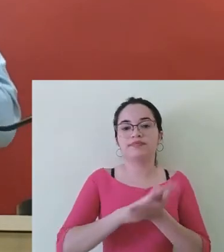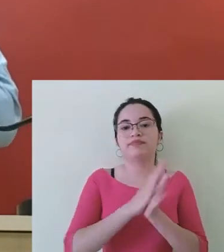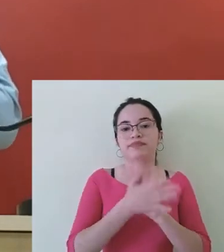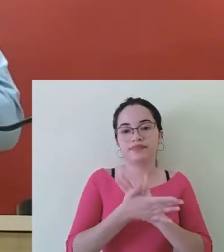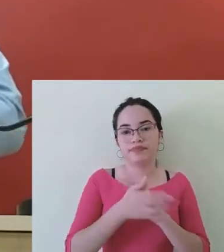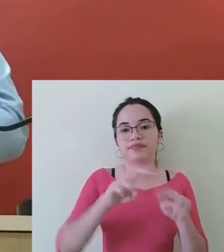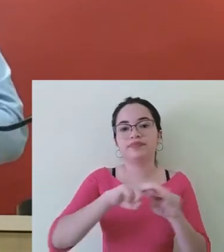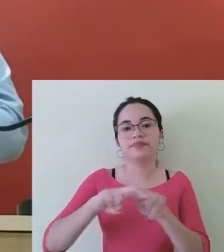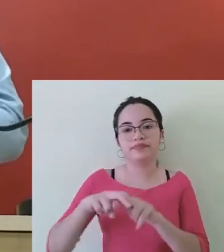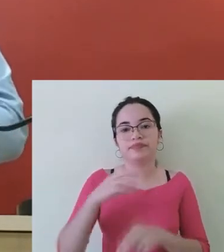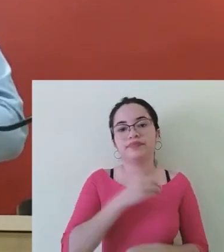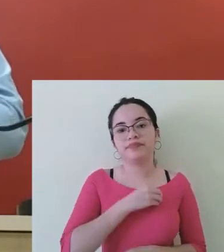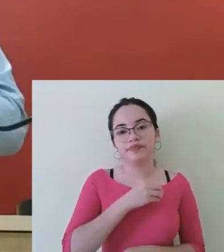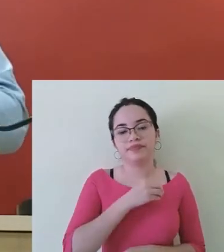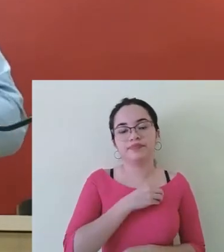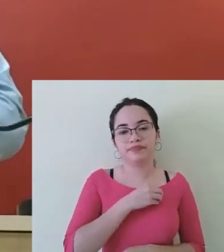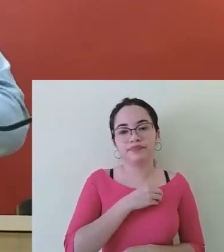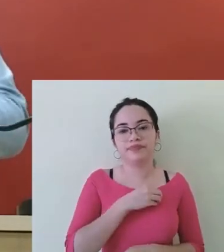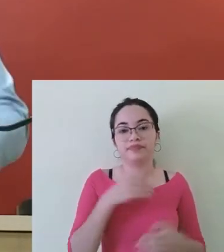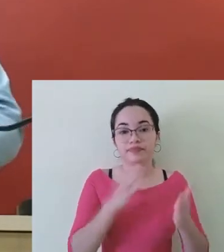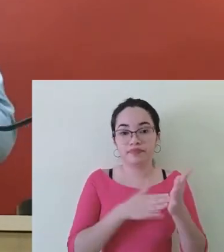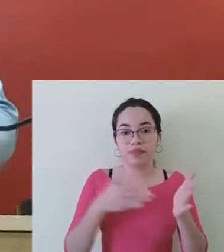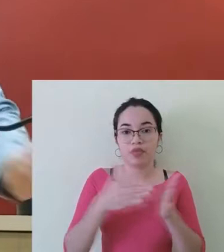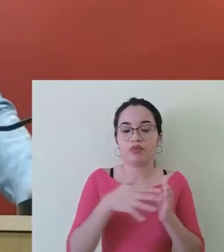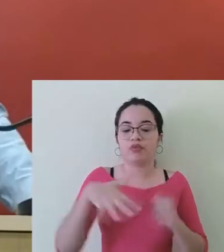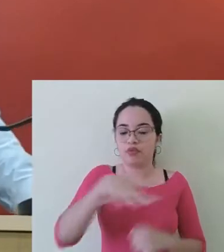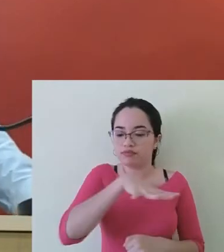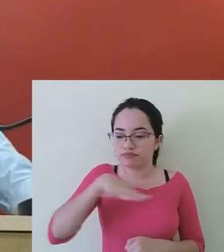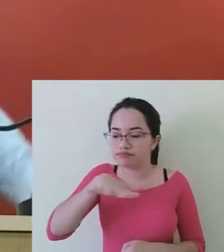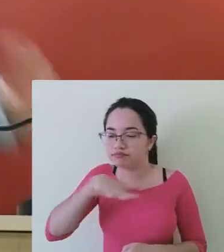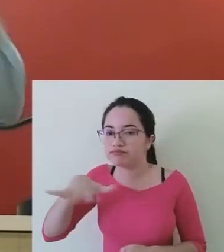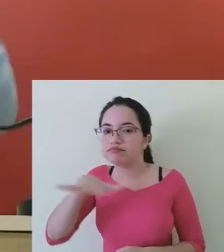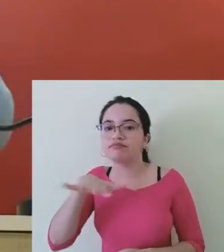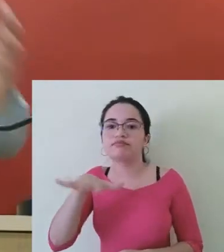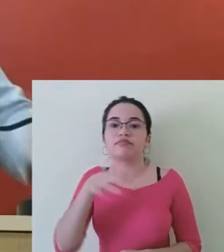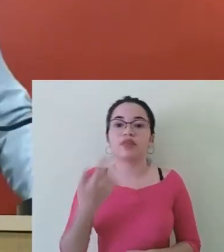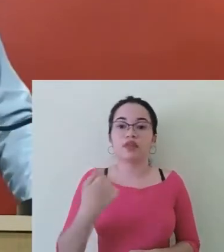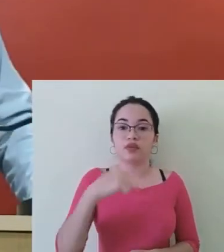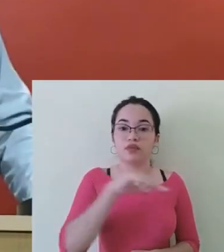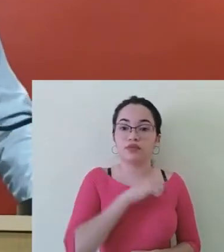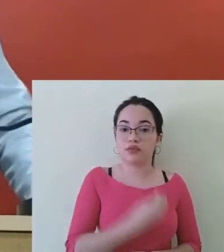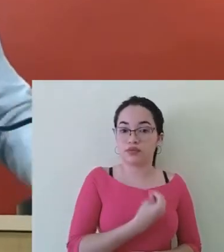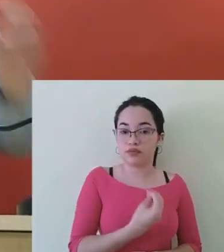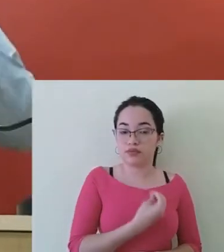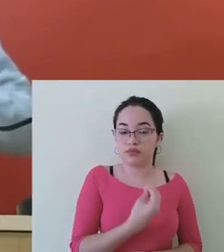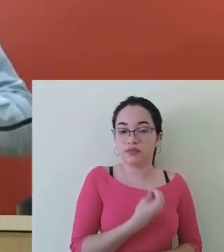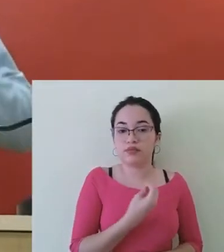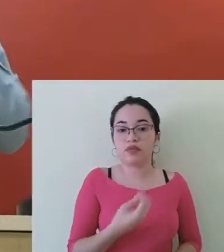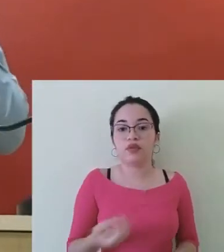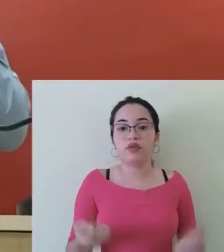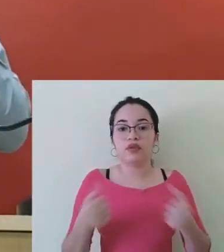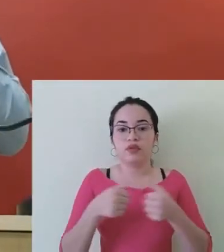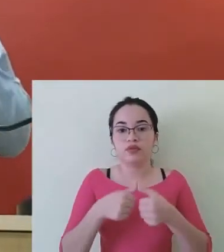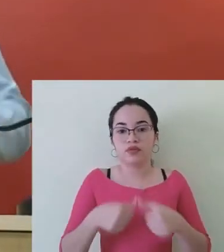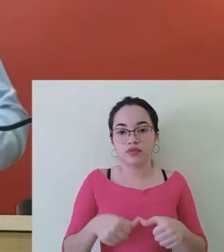corrompida pelo pecado. E todas as áreas da nossa vida, todas as áreas da nossa natureza